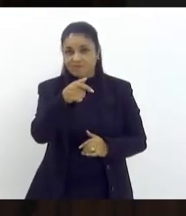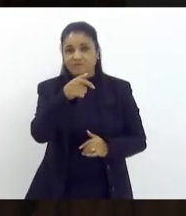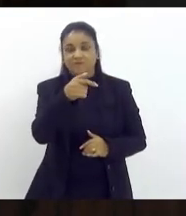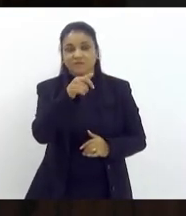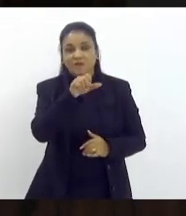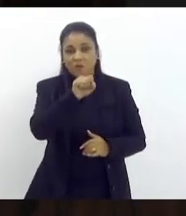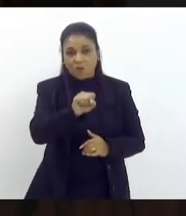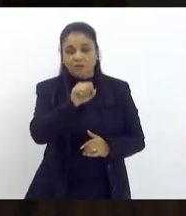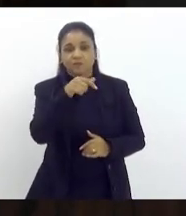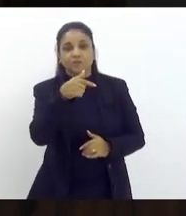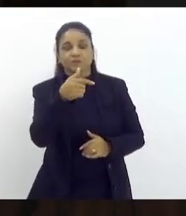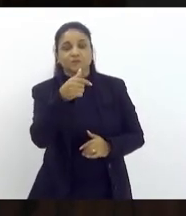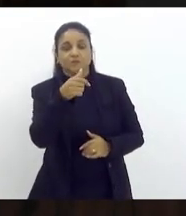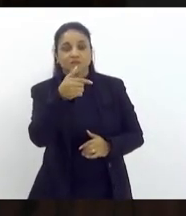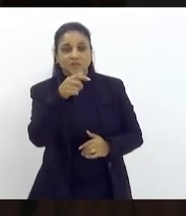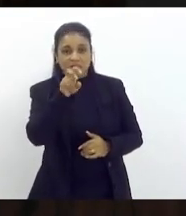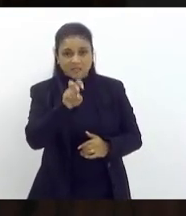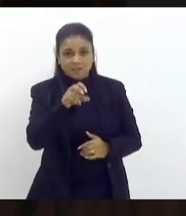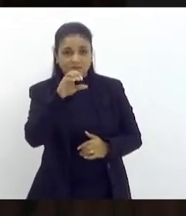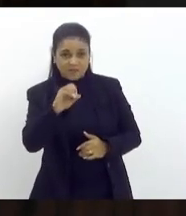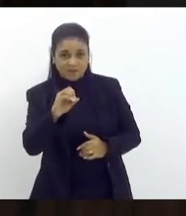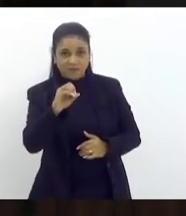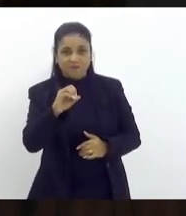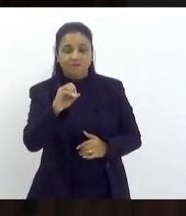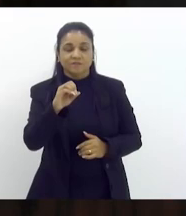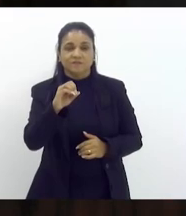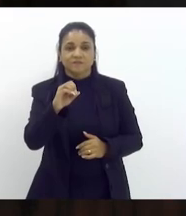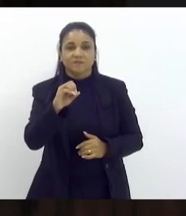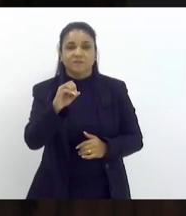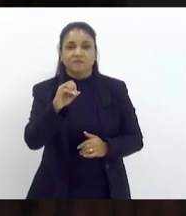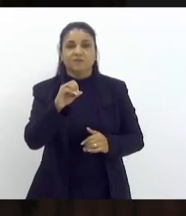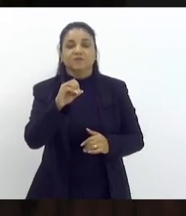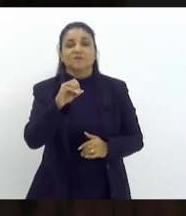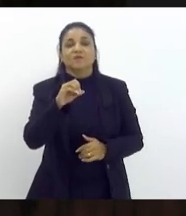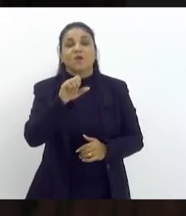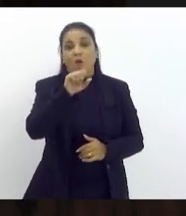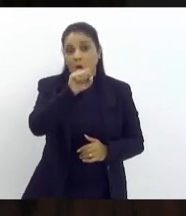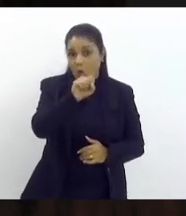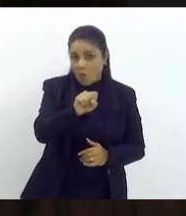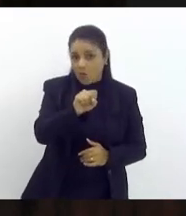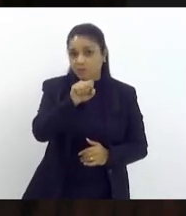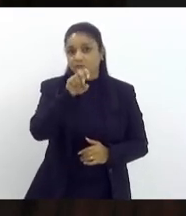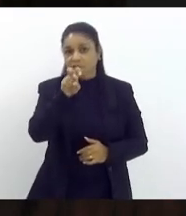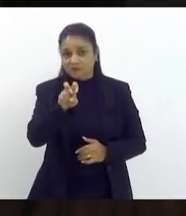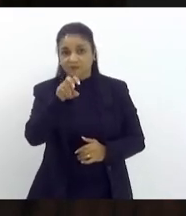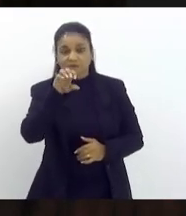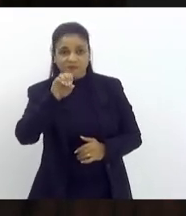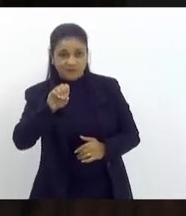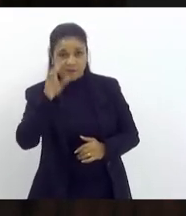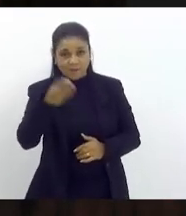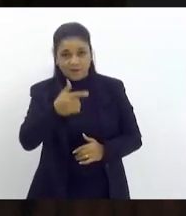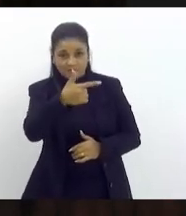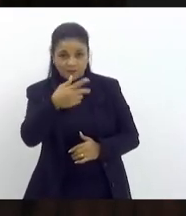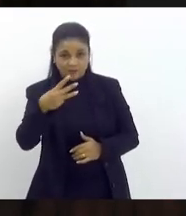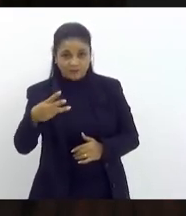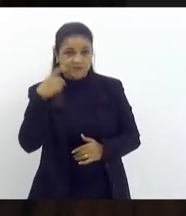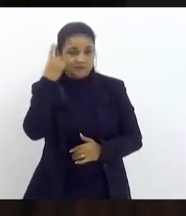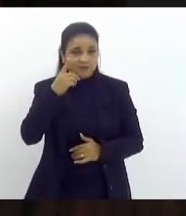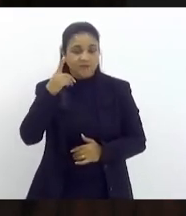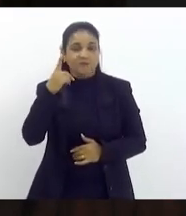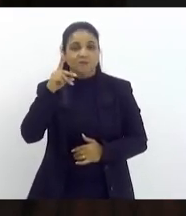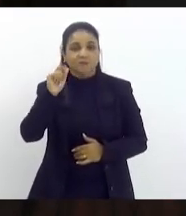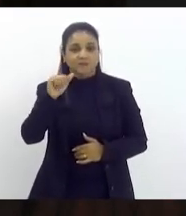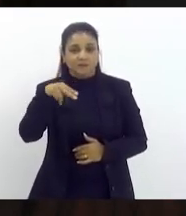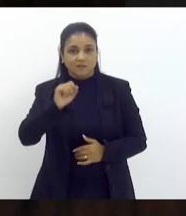pl850 melhor retificando pele 850 de 23 de autoria Deputado Daniel